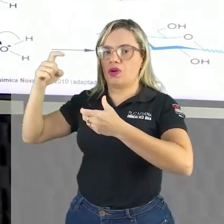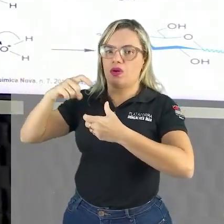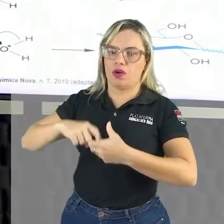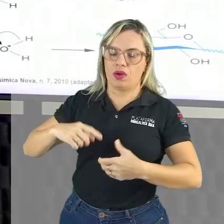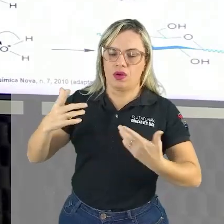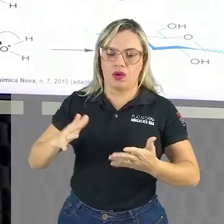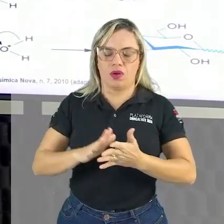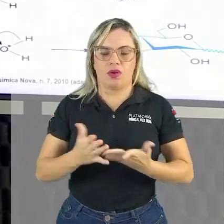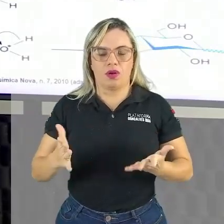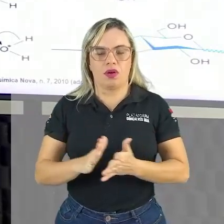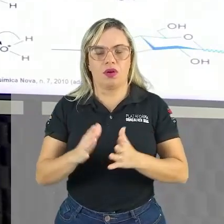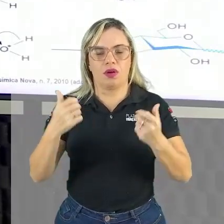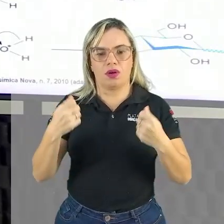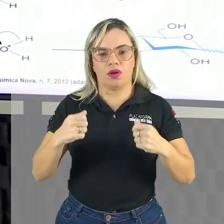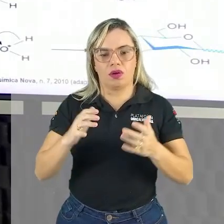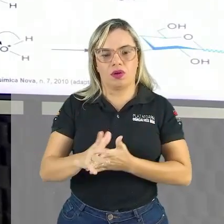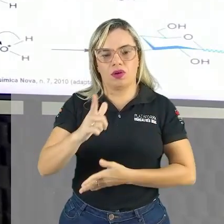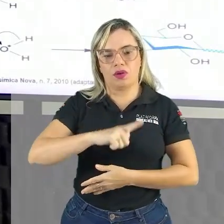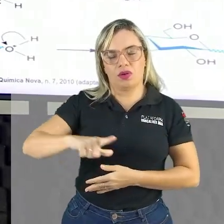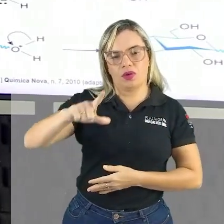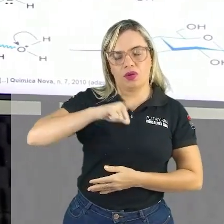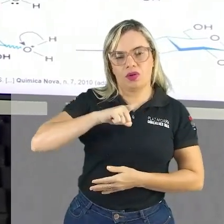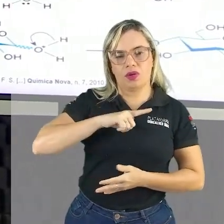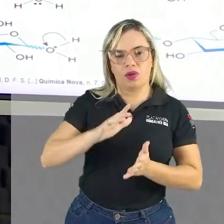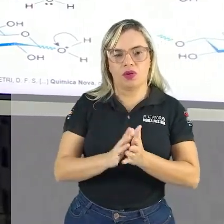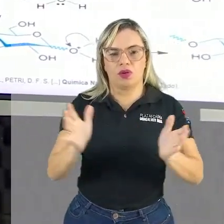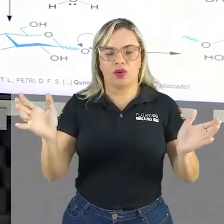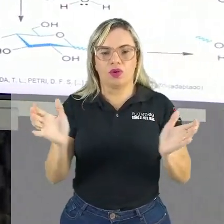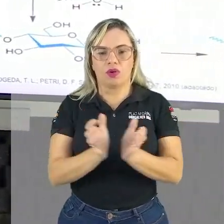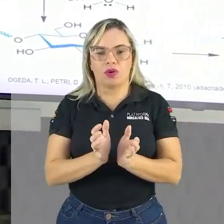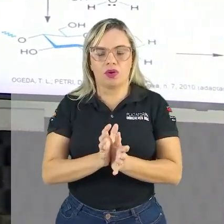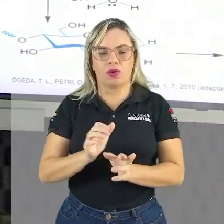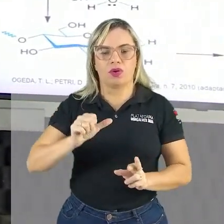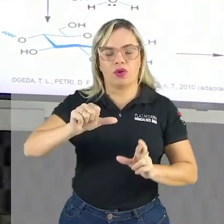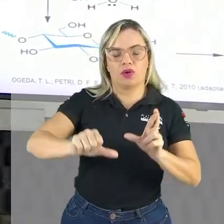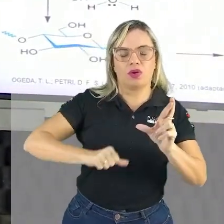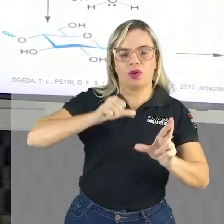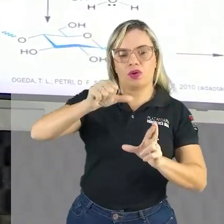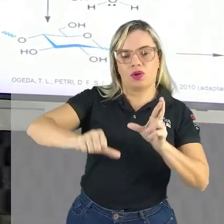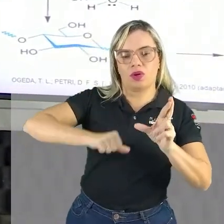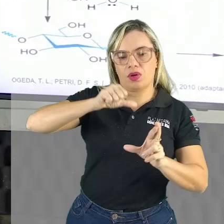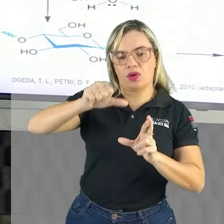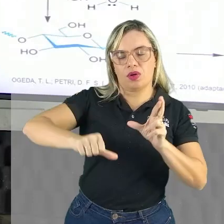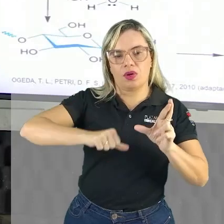regenerado. Então, se você tiver um conjunto de reações